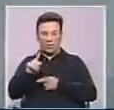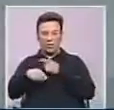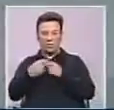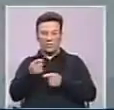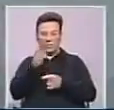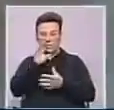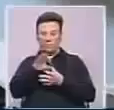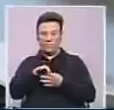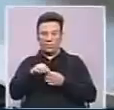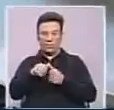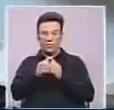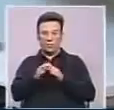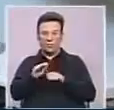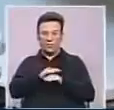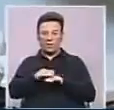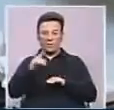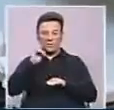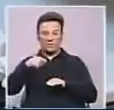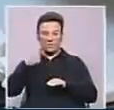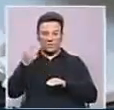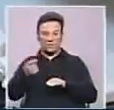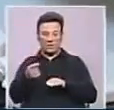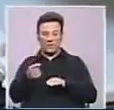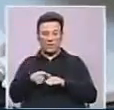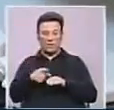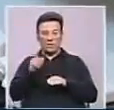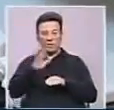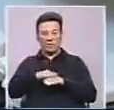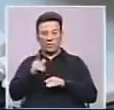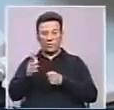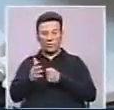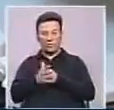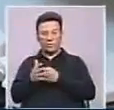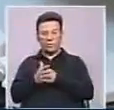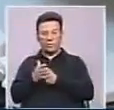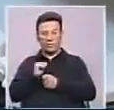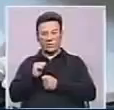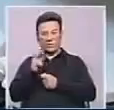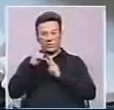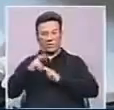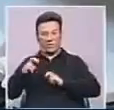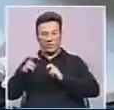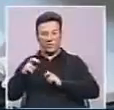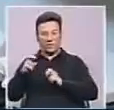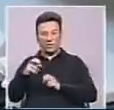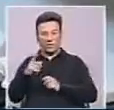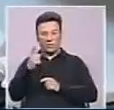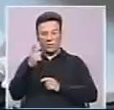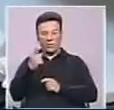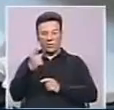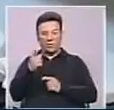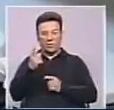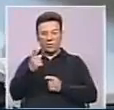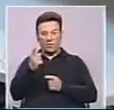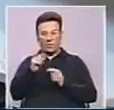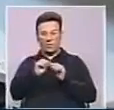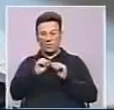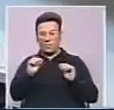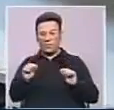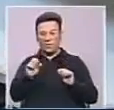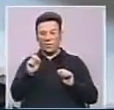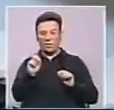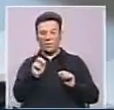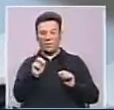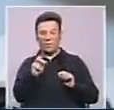é-lhes aplicado o revestimento especial, fruto do processo de investigação, uma película